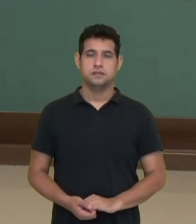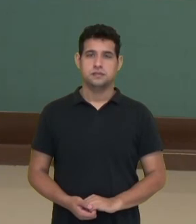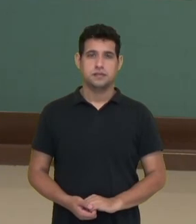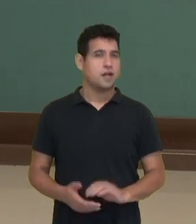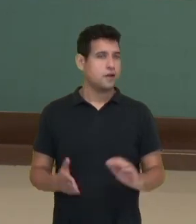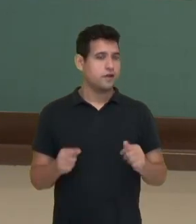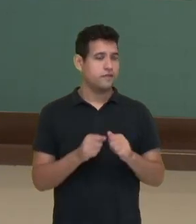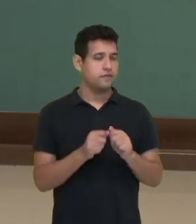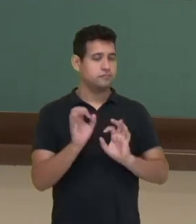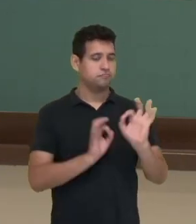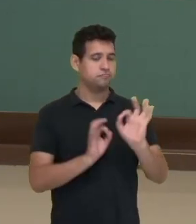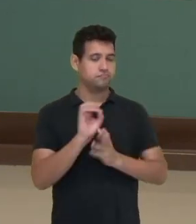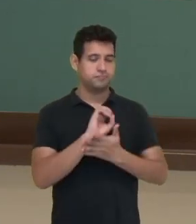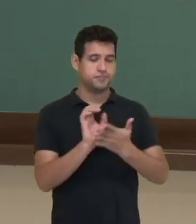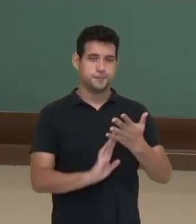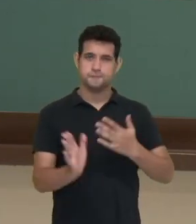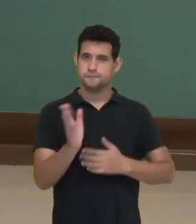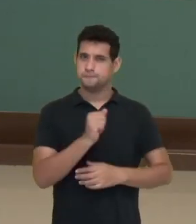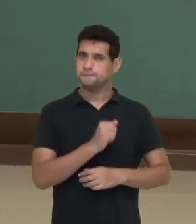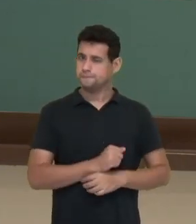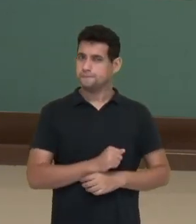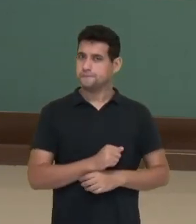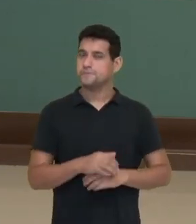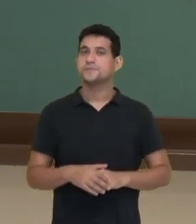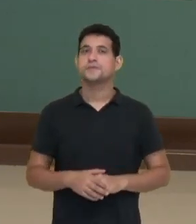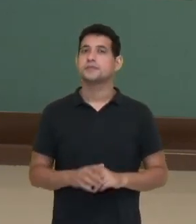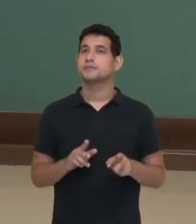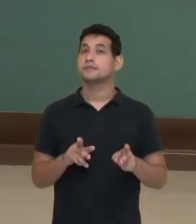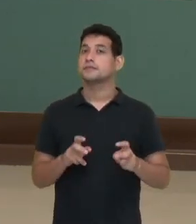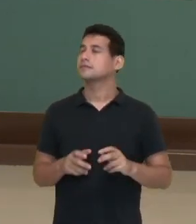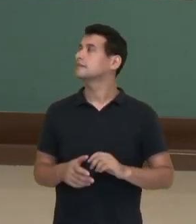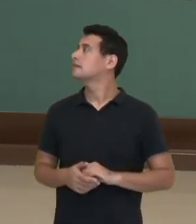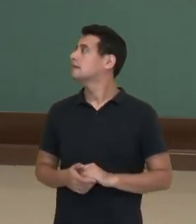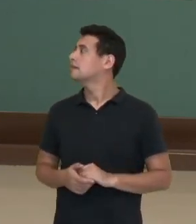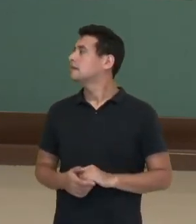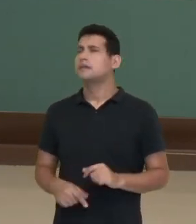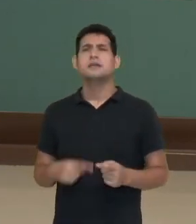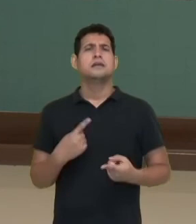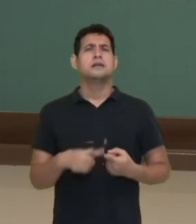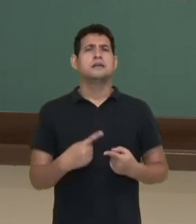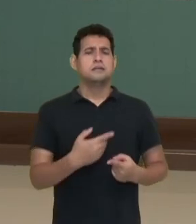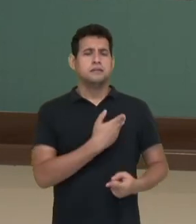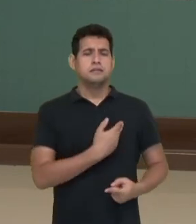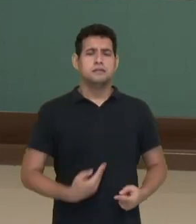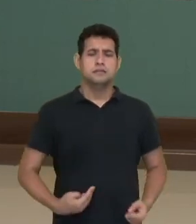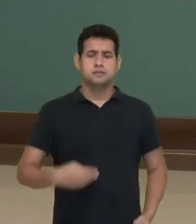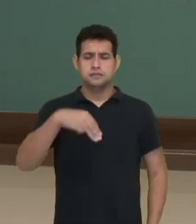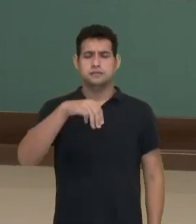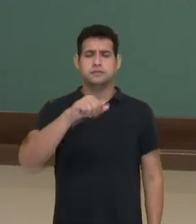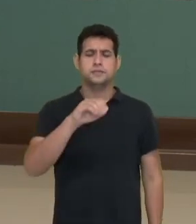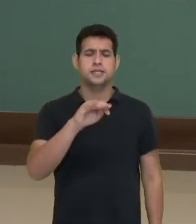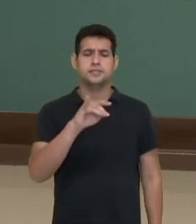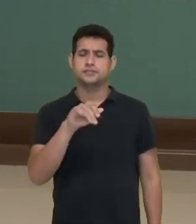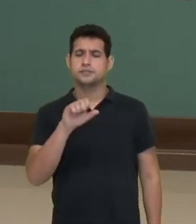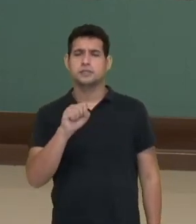Vamos fazer a correção dessa atividade, então, sétimos anos. Veja, por que o governador Matias de